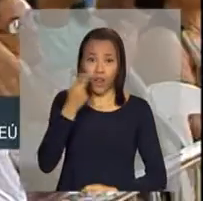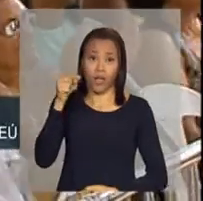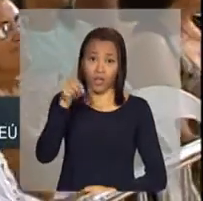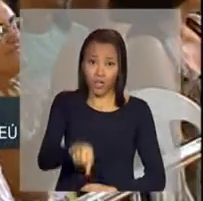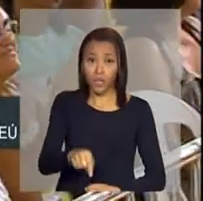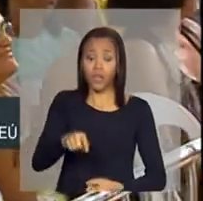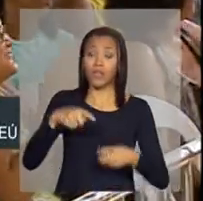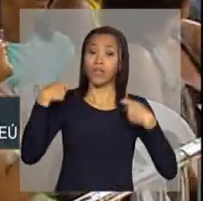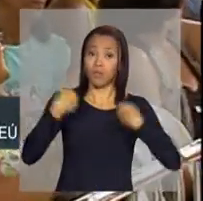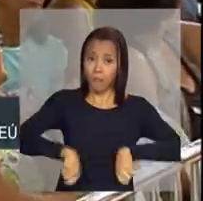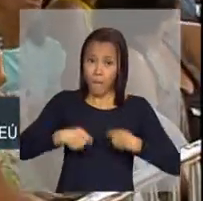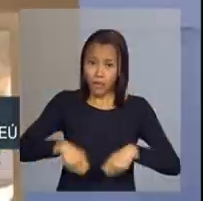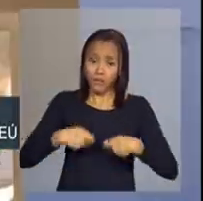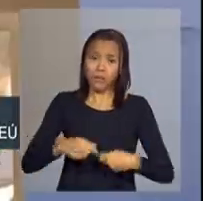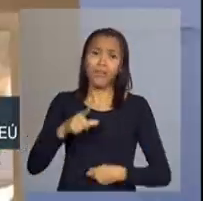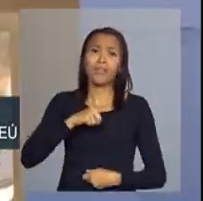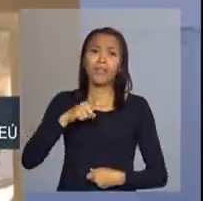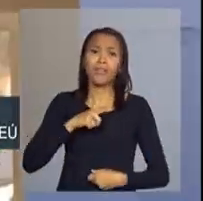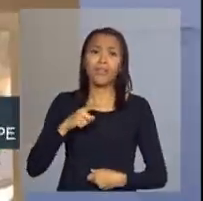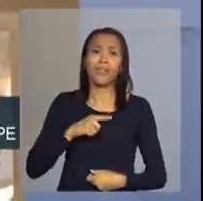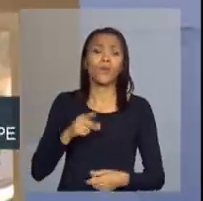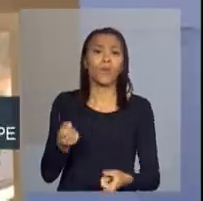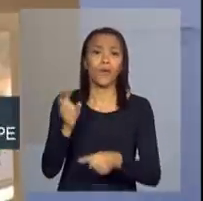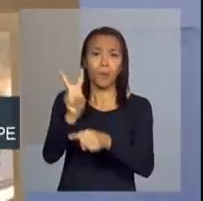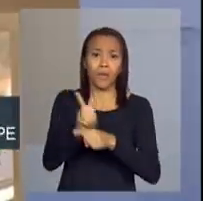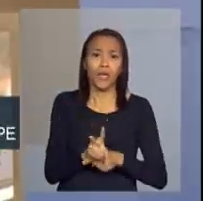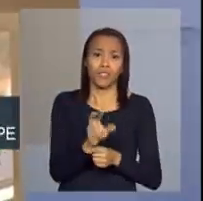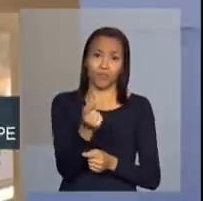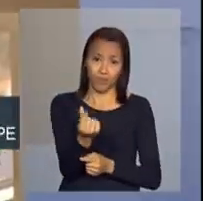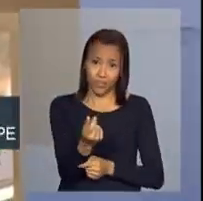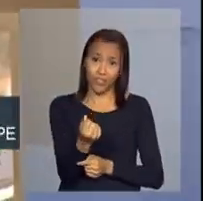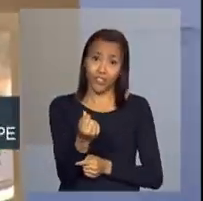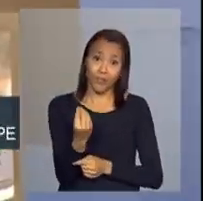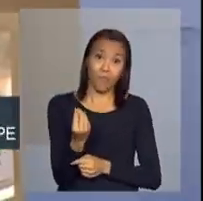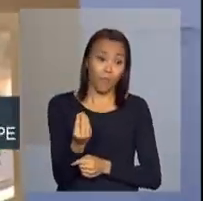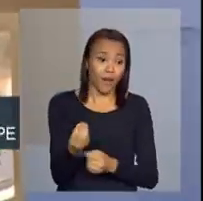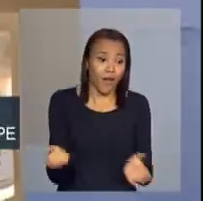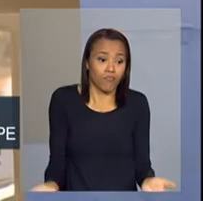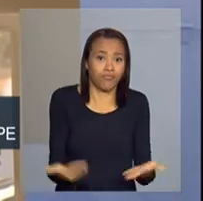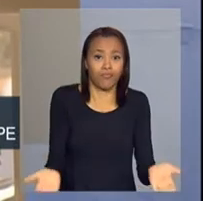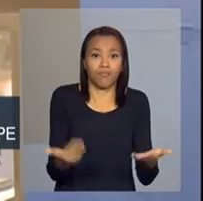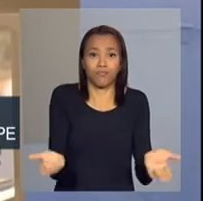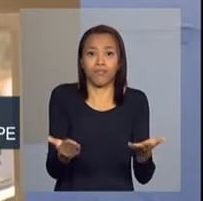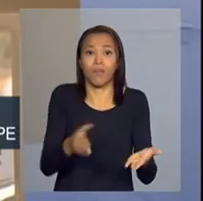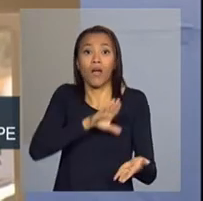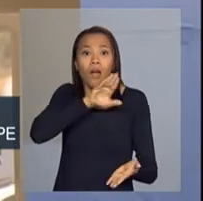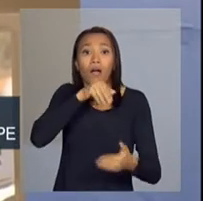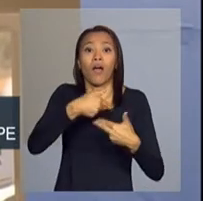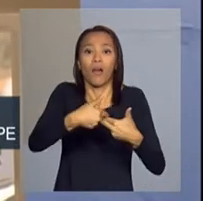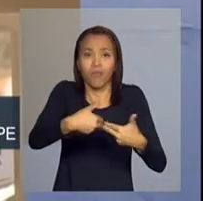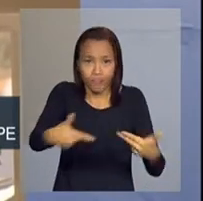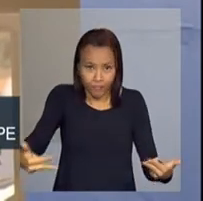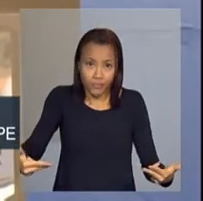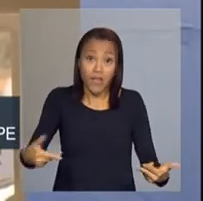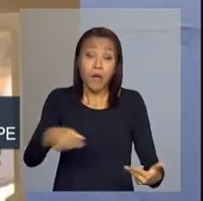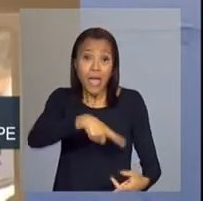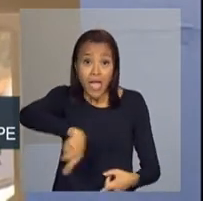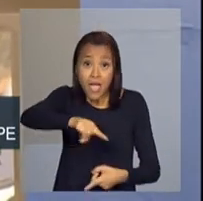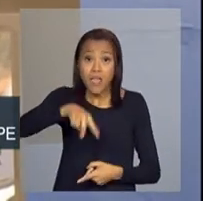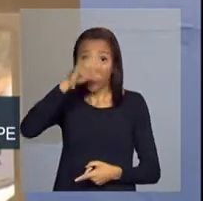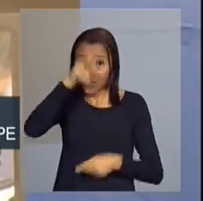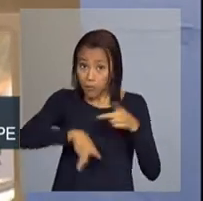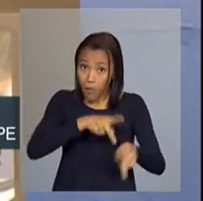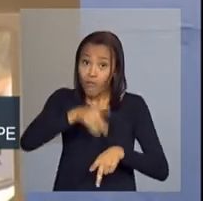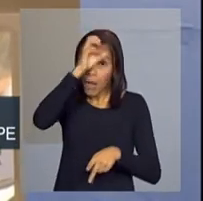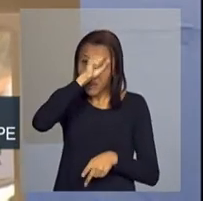é necessário ter um crédito para recompor o rebanho. Esse povo aprendeu a produzir, aprendeu a